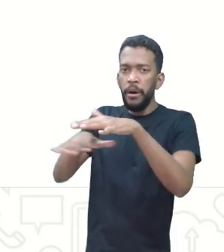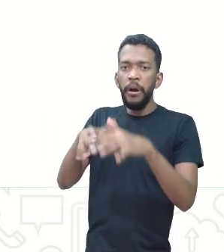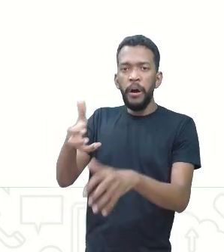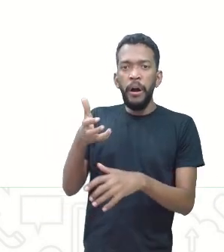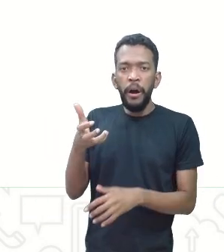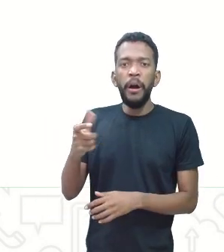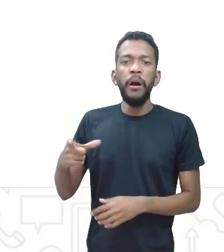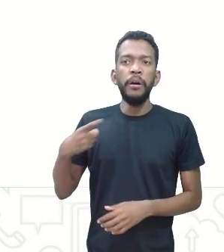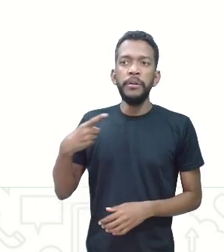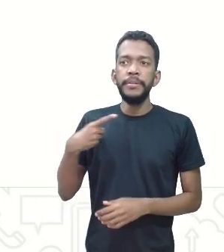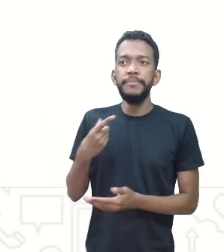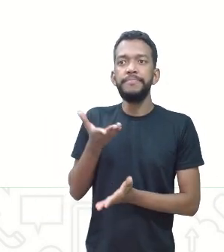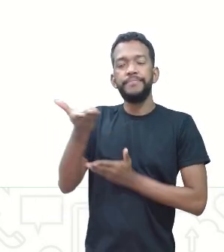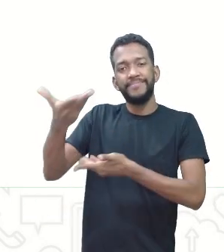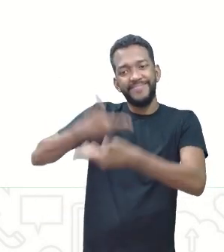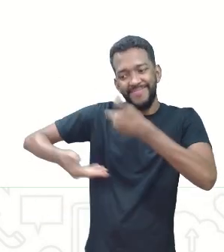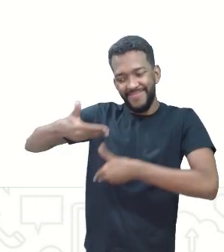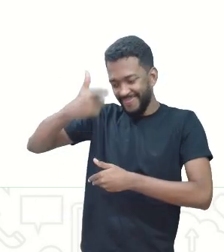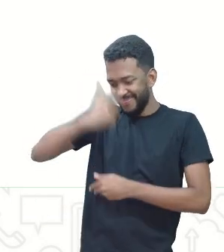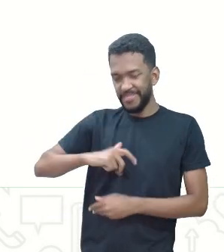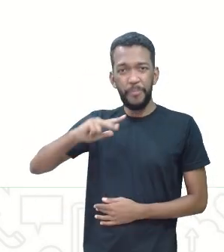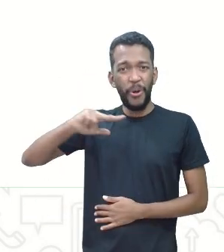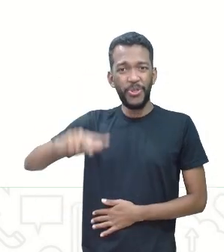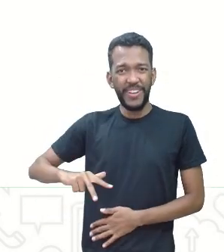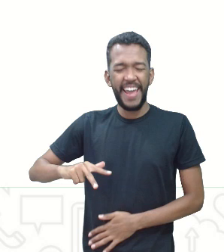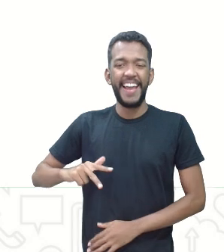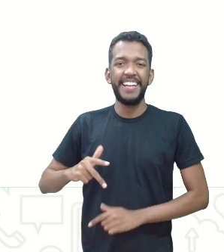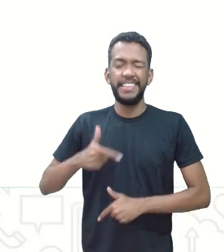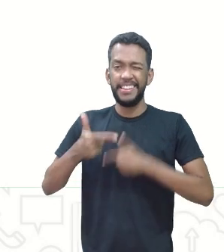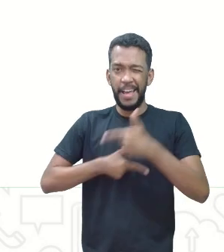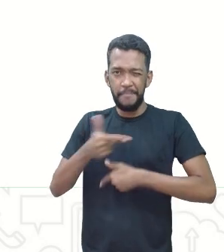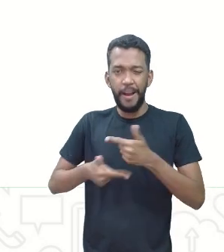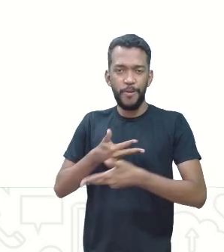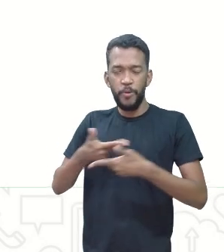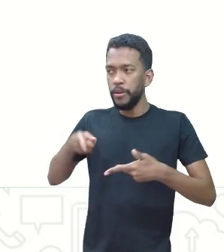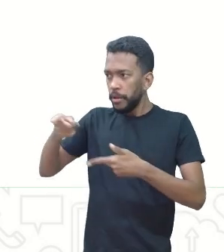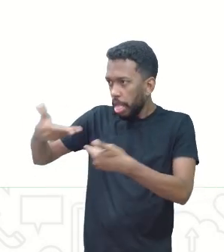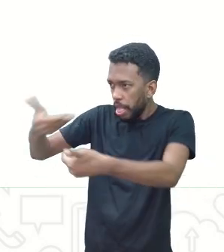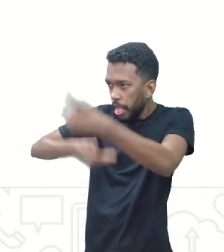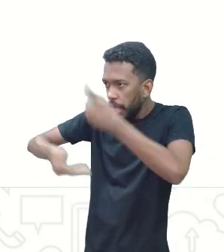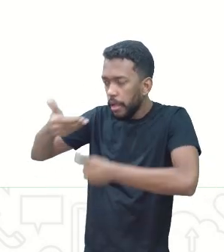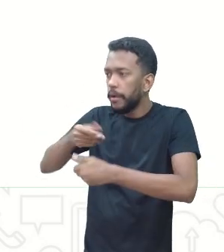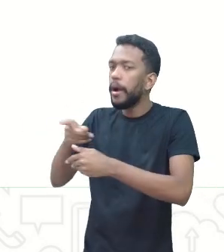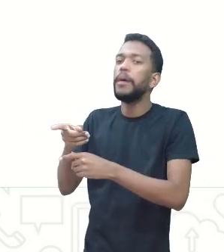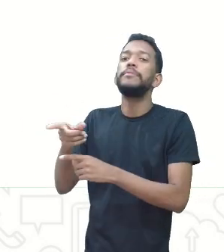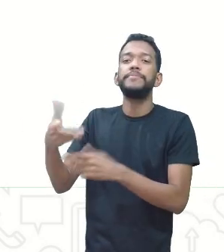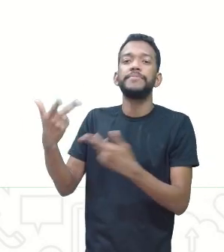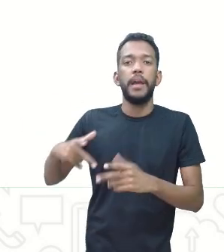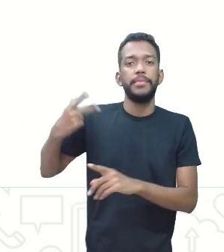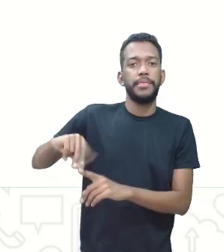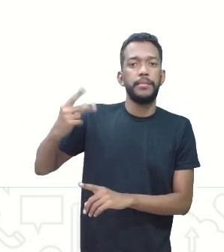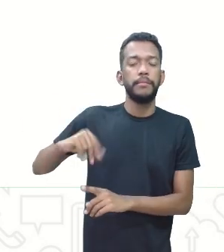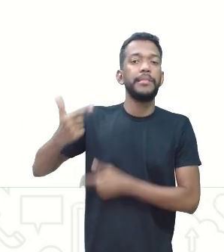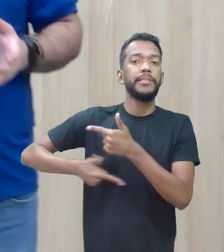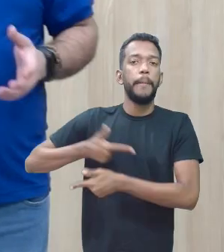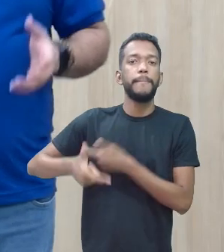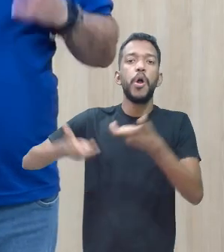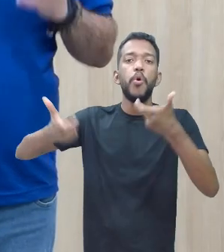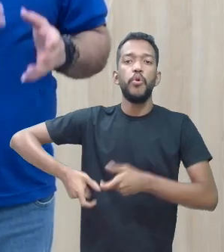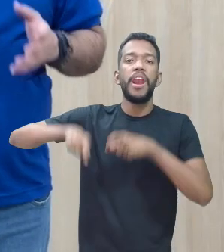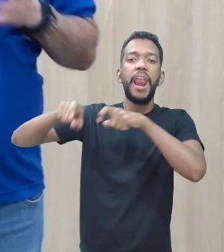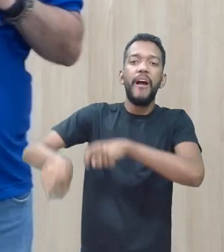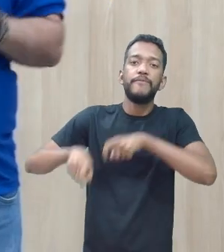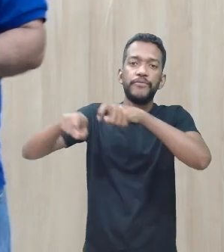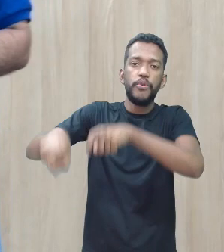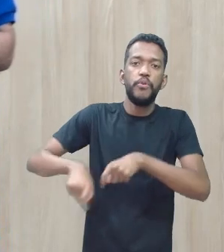Atender a necessidade dos portugueses, né, a demanda dos portugueses por mão de obra para o trabalho na lavoura. Inicialmente